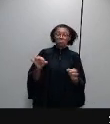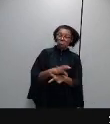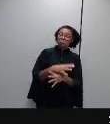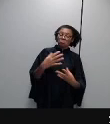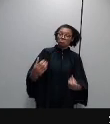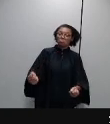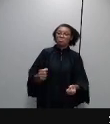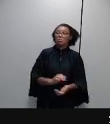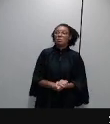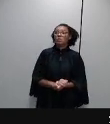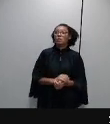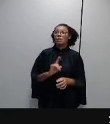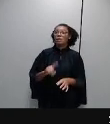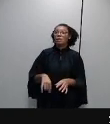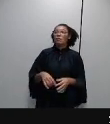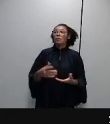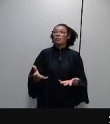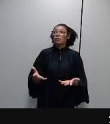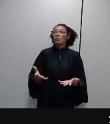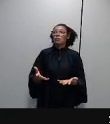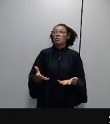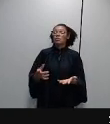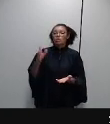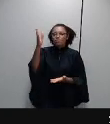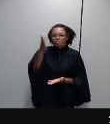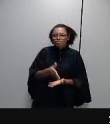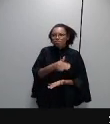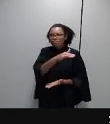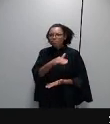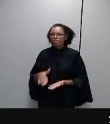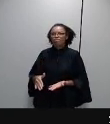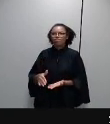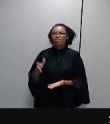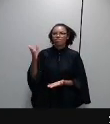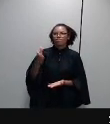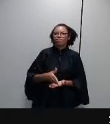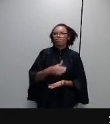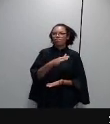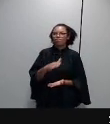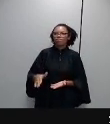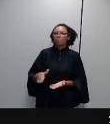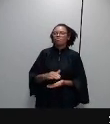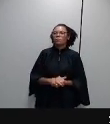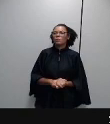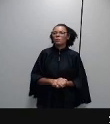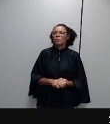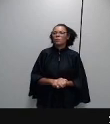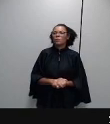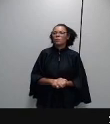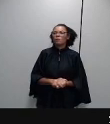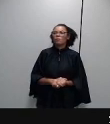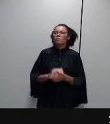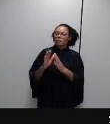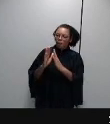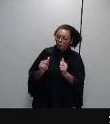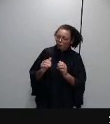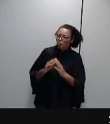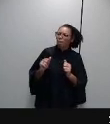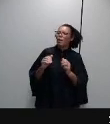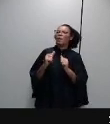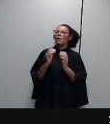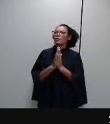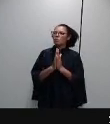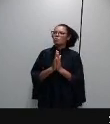pena de negar mos Nossa shows internet livro eu peço peço licença a vossa excelência